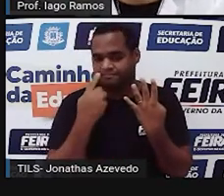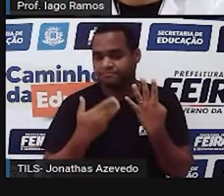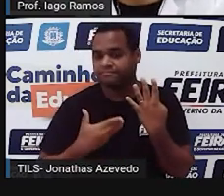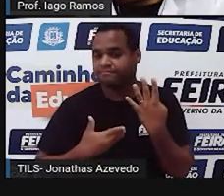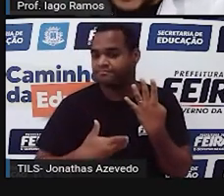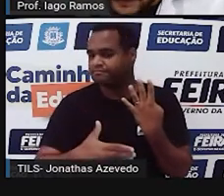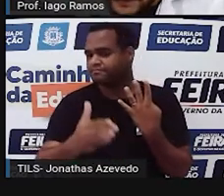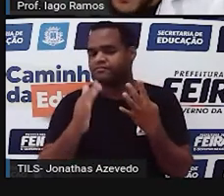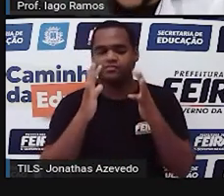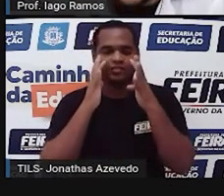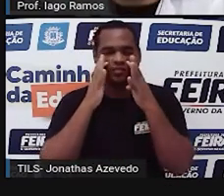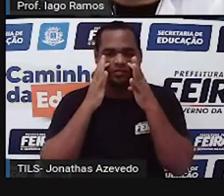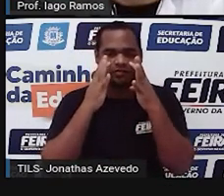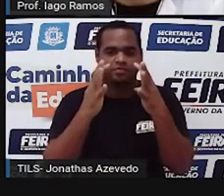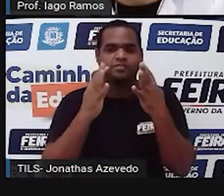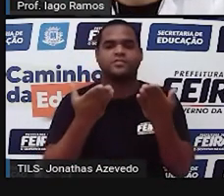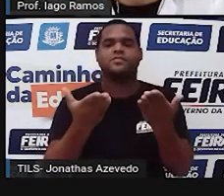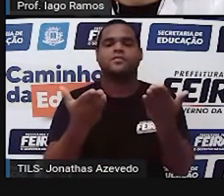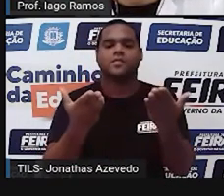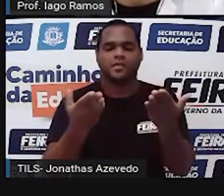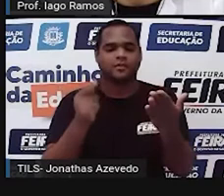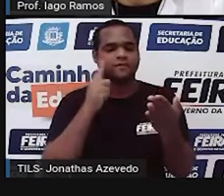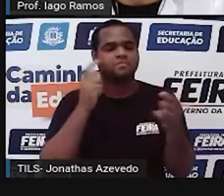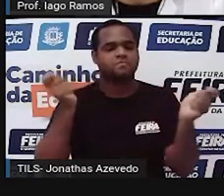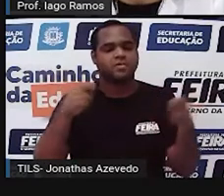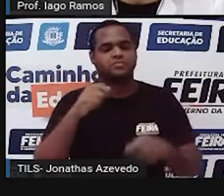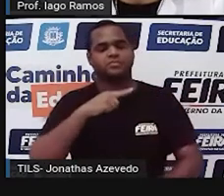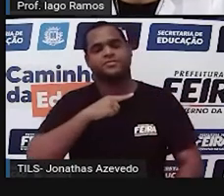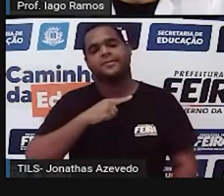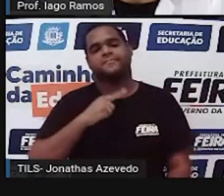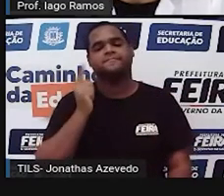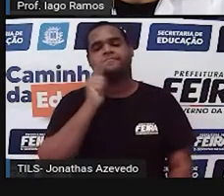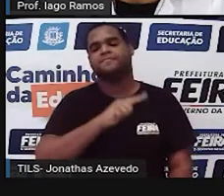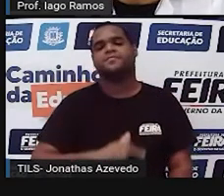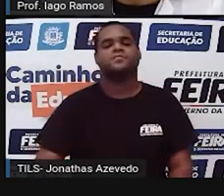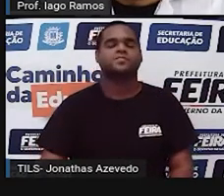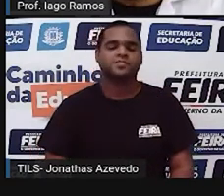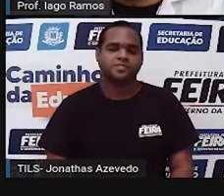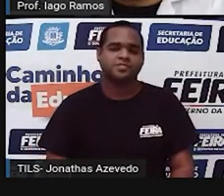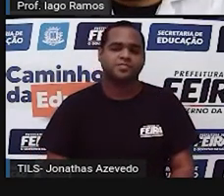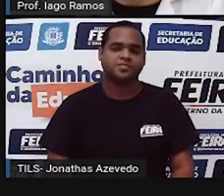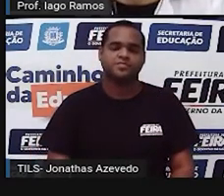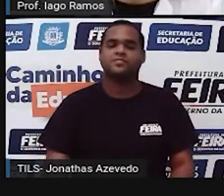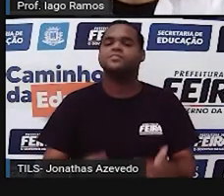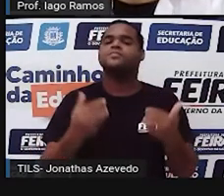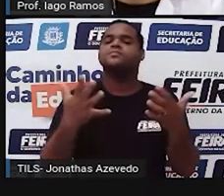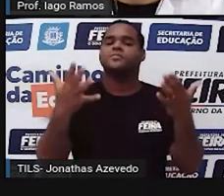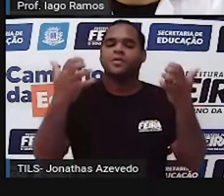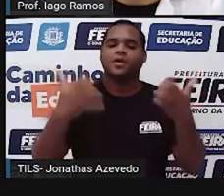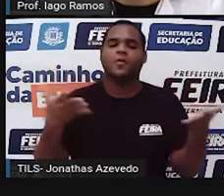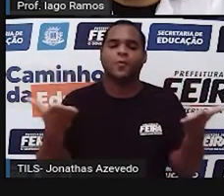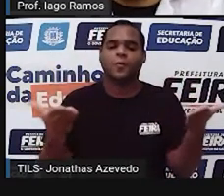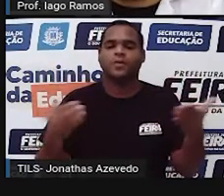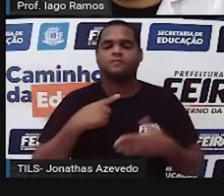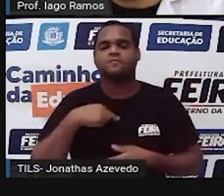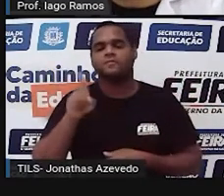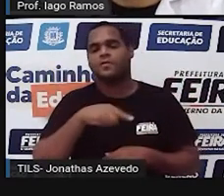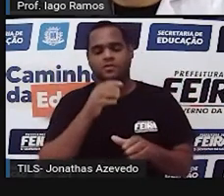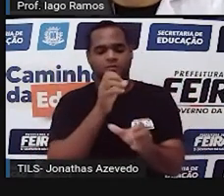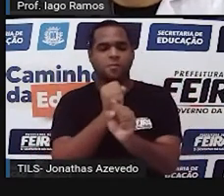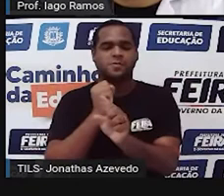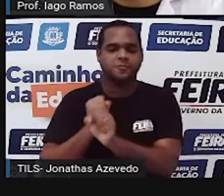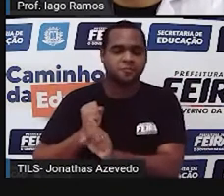com o máximo de atenção que você tem aí tá bom porque agora a gente vai fazer um pouquinho de